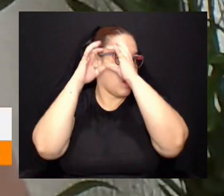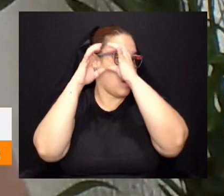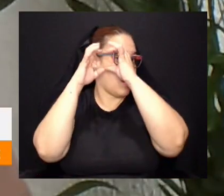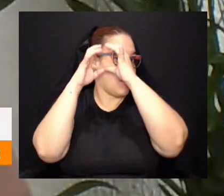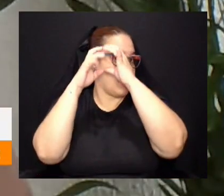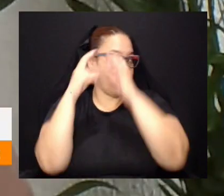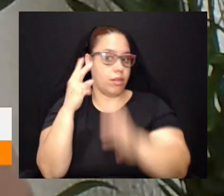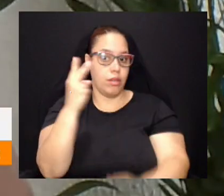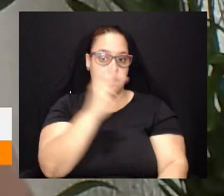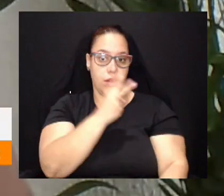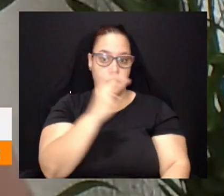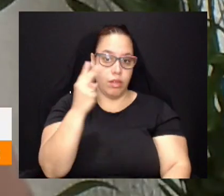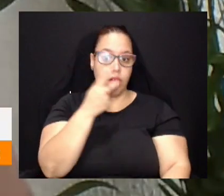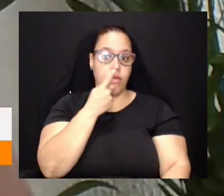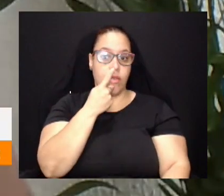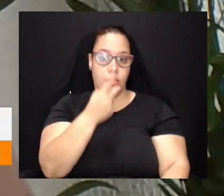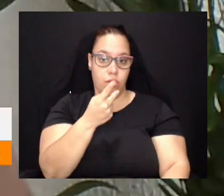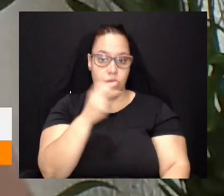que eu falei.